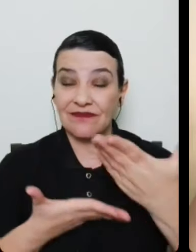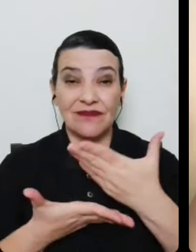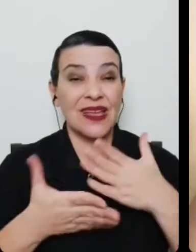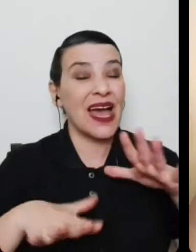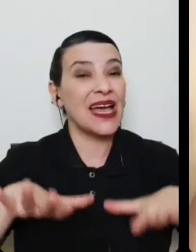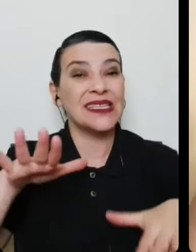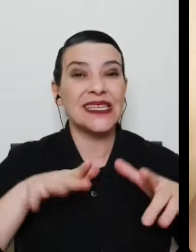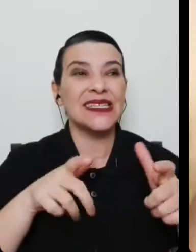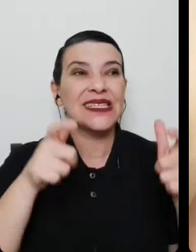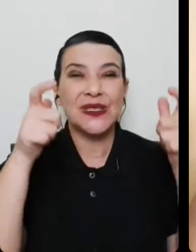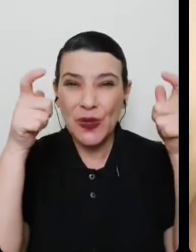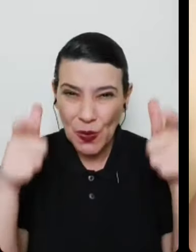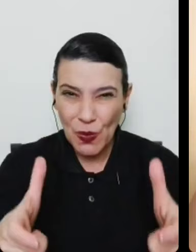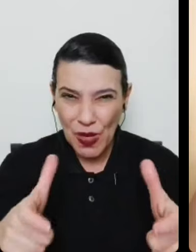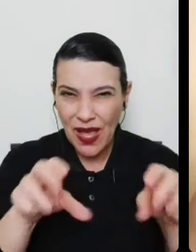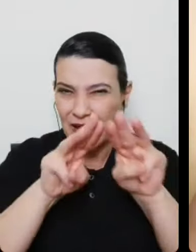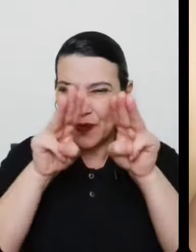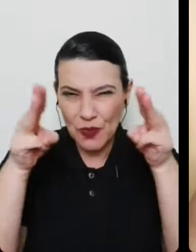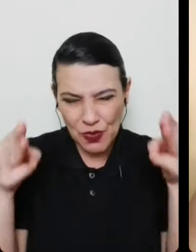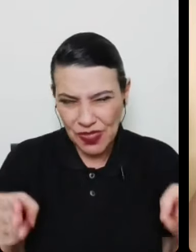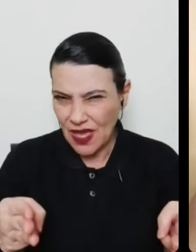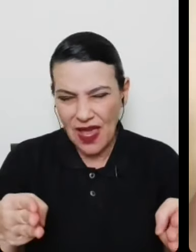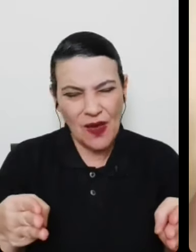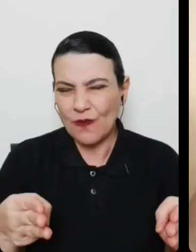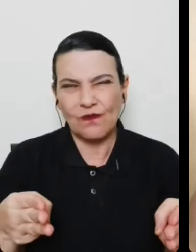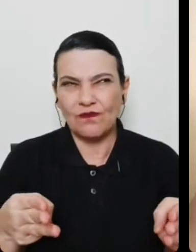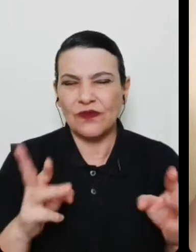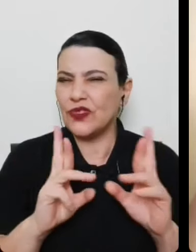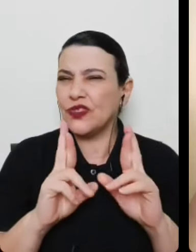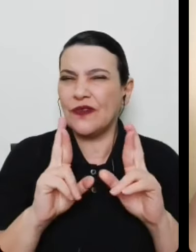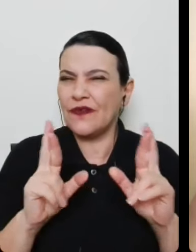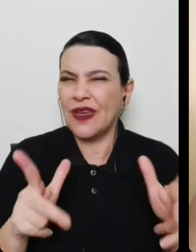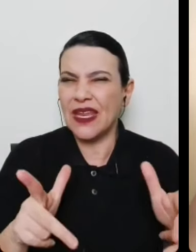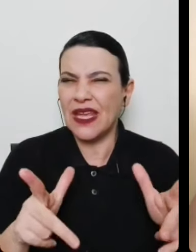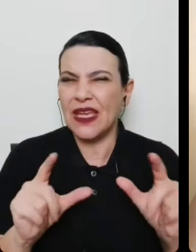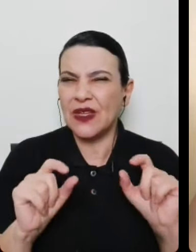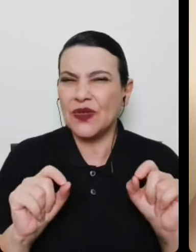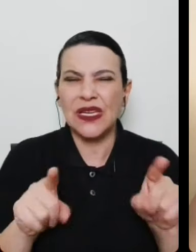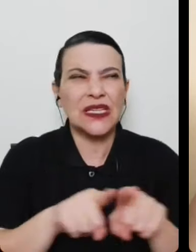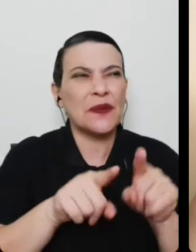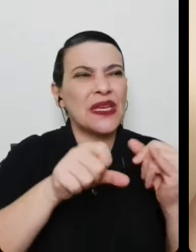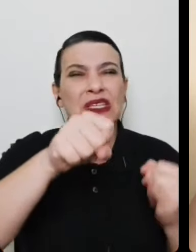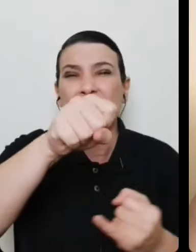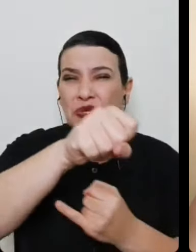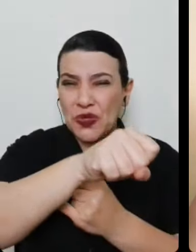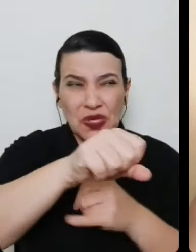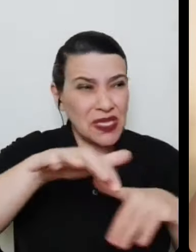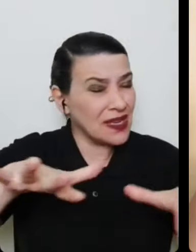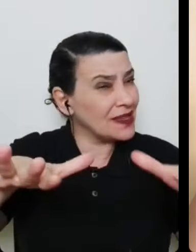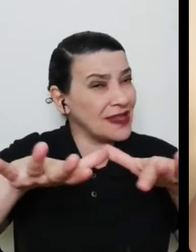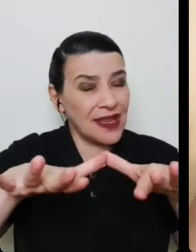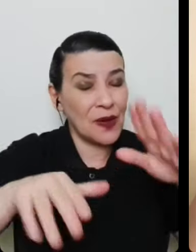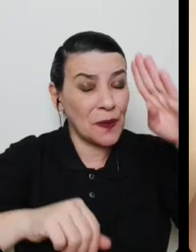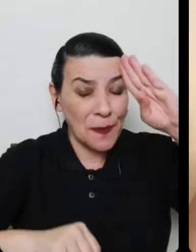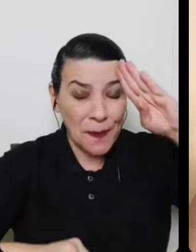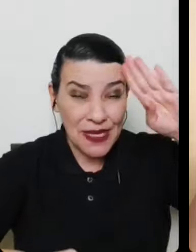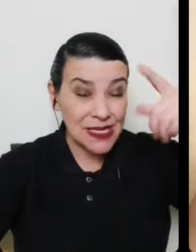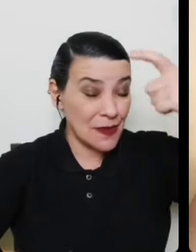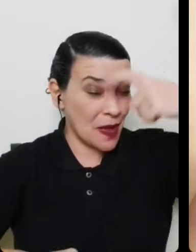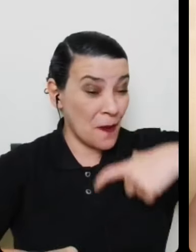instituições museais, museológicas, e nenhum tipo de instituição. Isso passa pelas relações entre